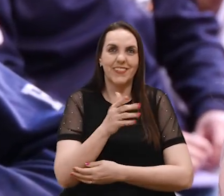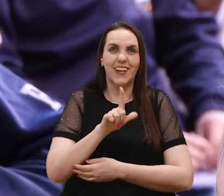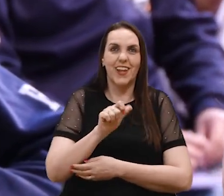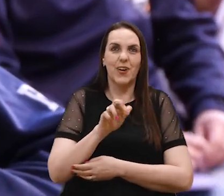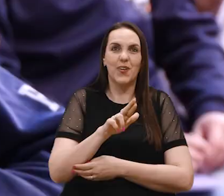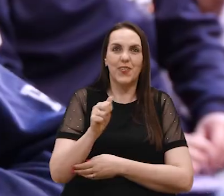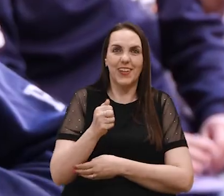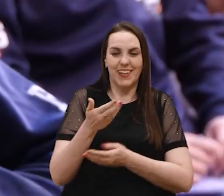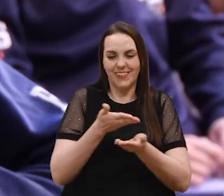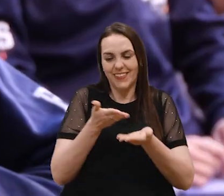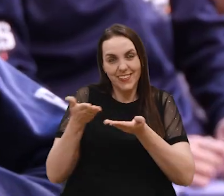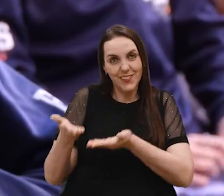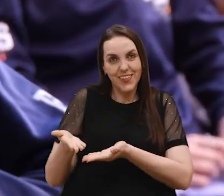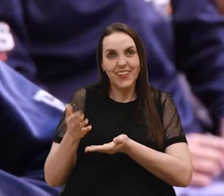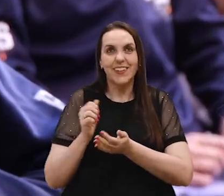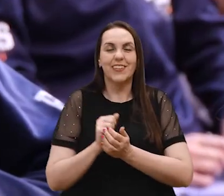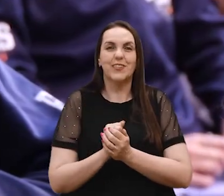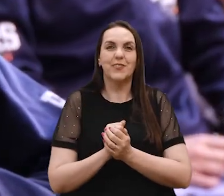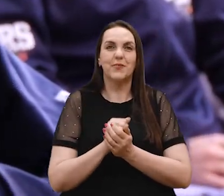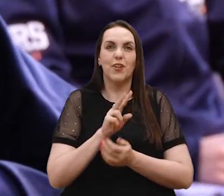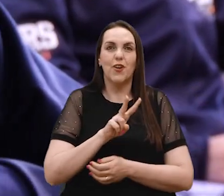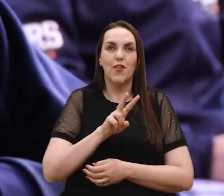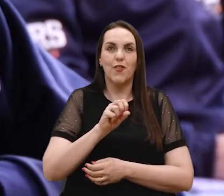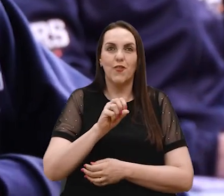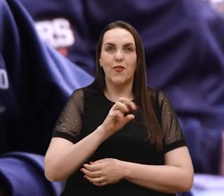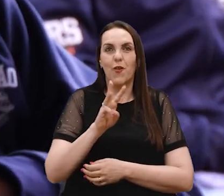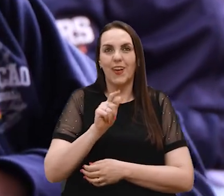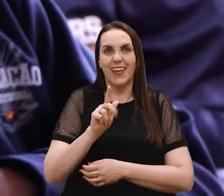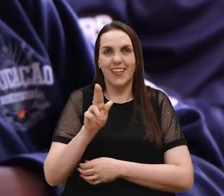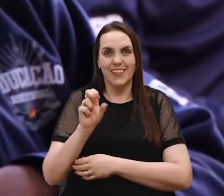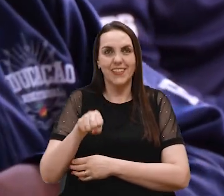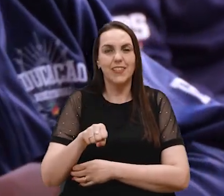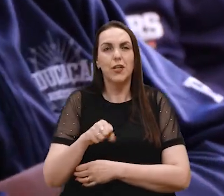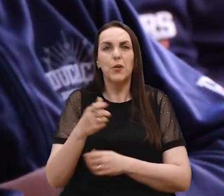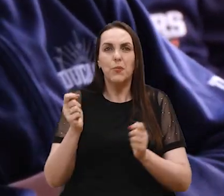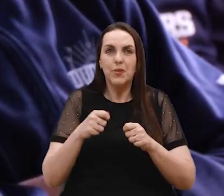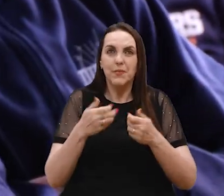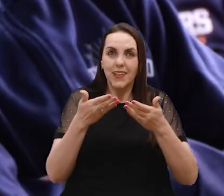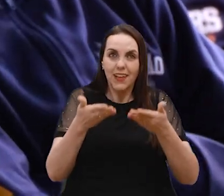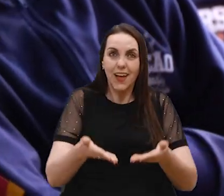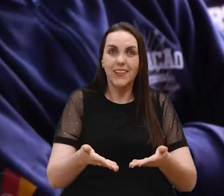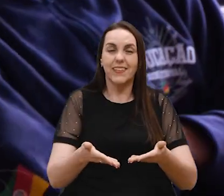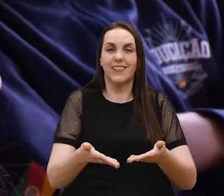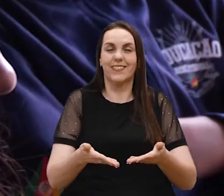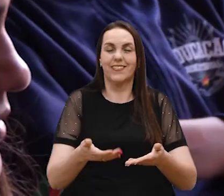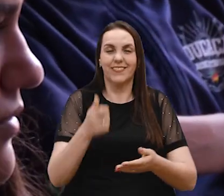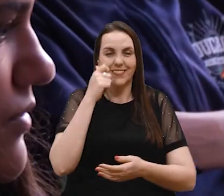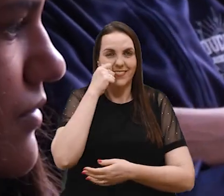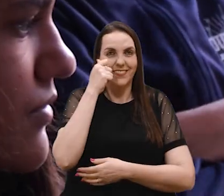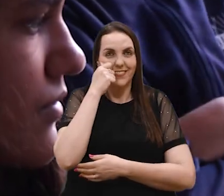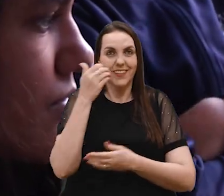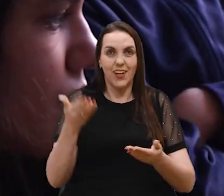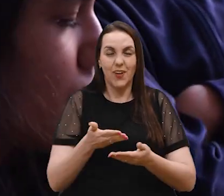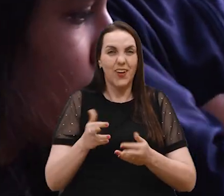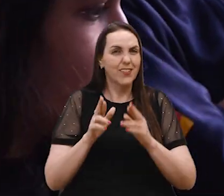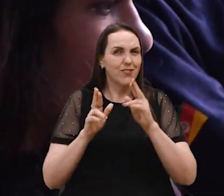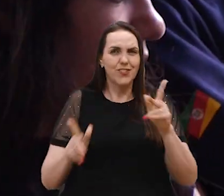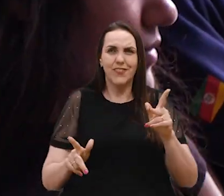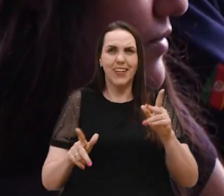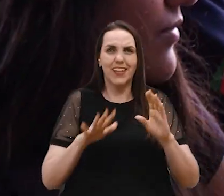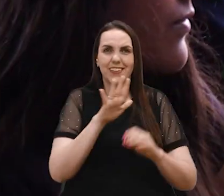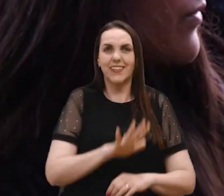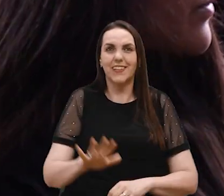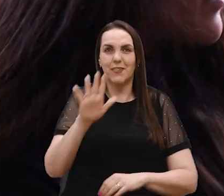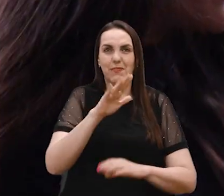a Laura, que está aqui do meu lado, o Volkins, poder estar aqui agora, isso é muito diferente do ambiente da